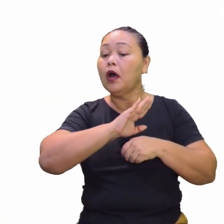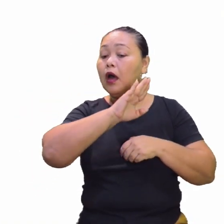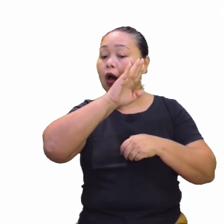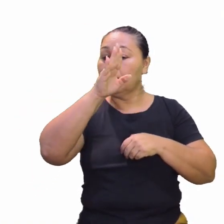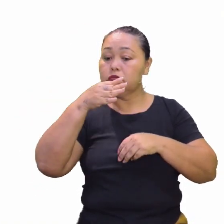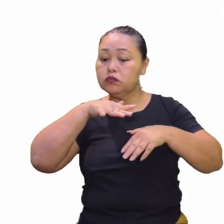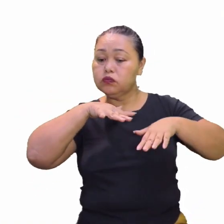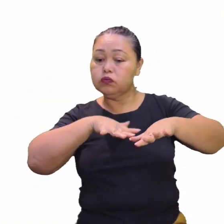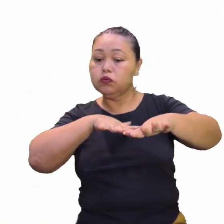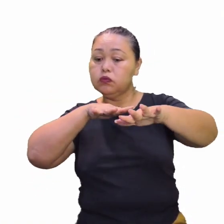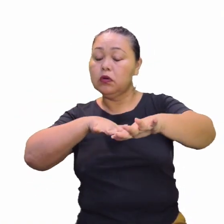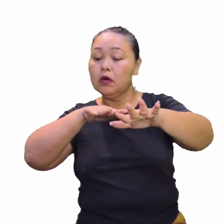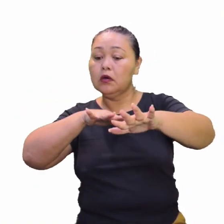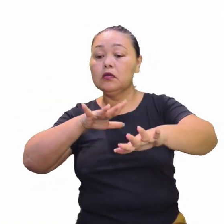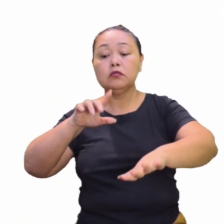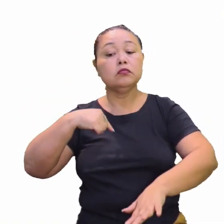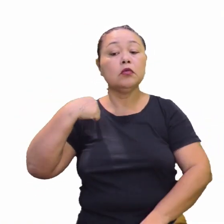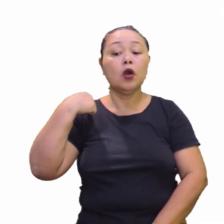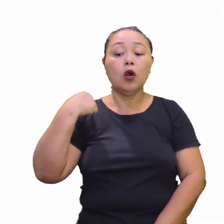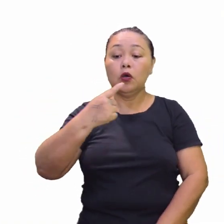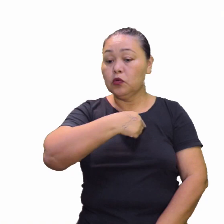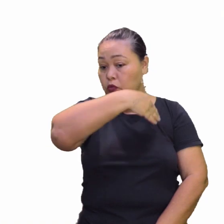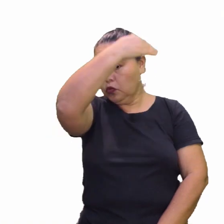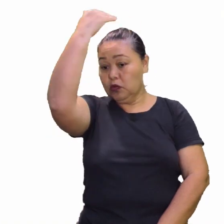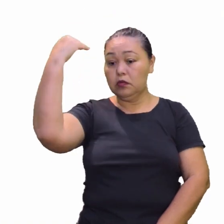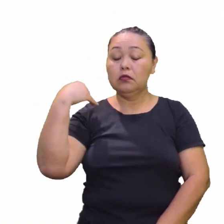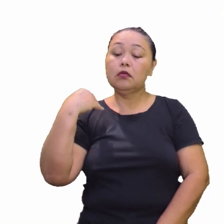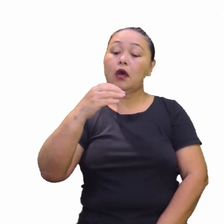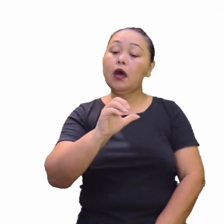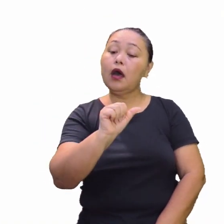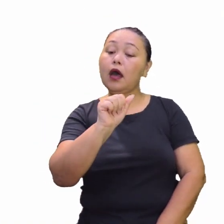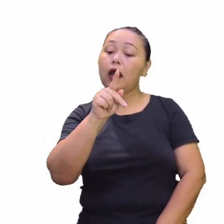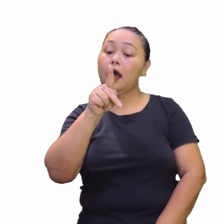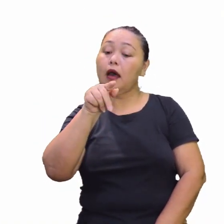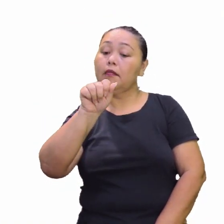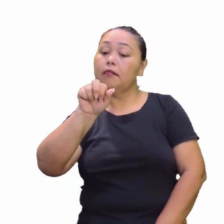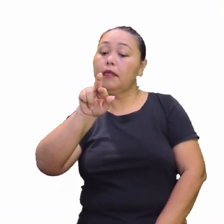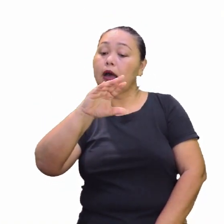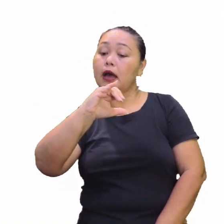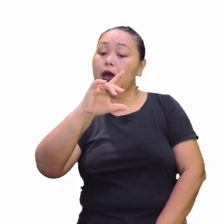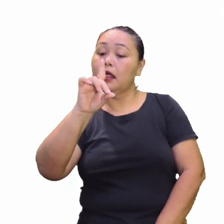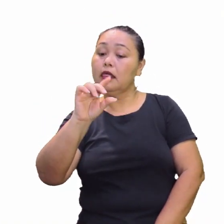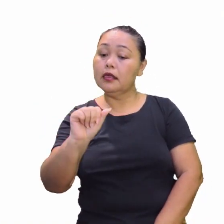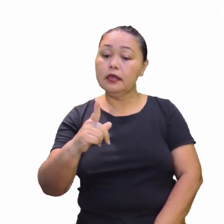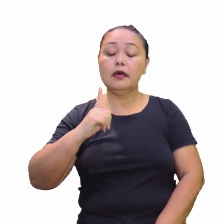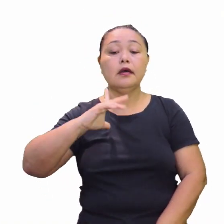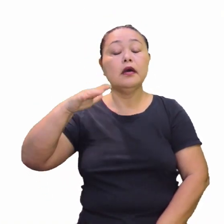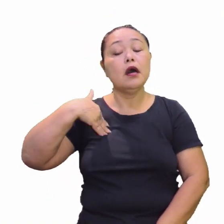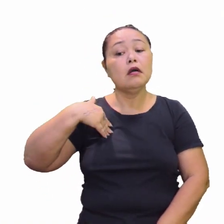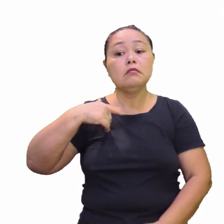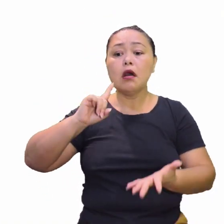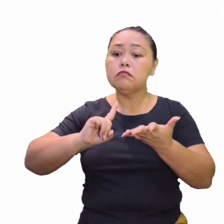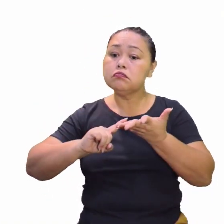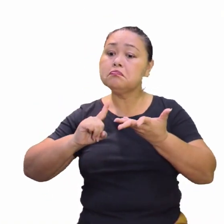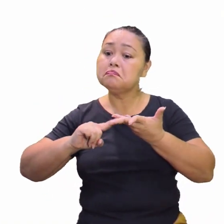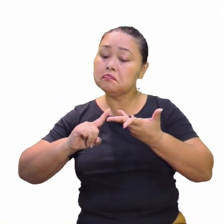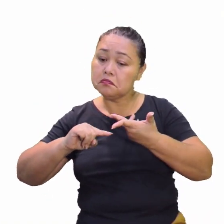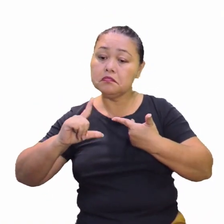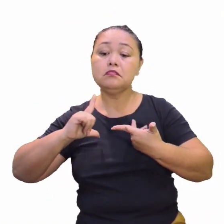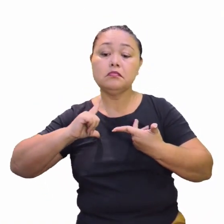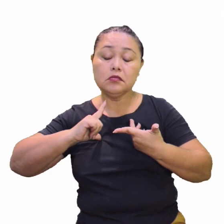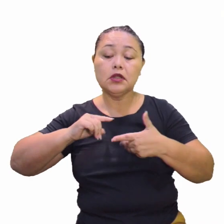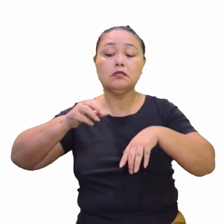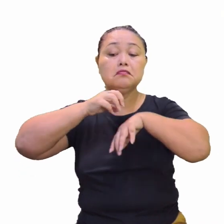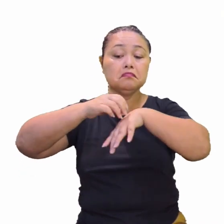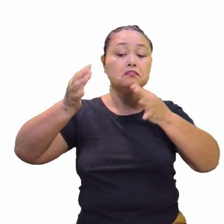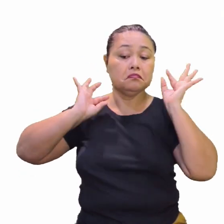né? Isso, então, assim, Aparecida. Então, nós temos várias cidades do Brasil que têm essa característica de turismo